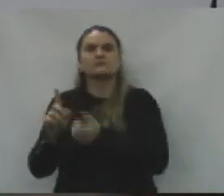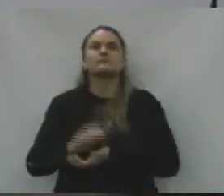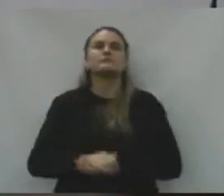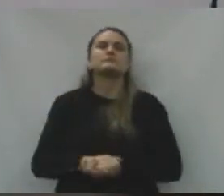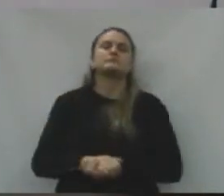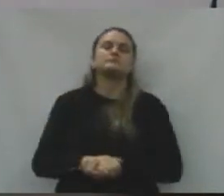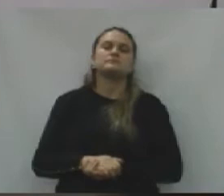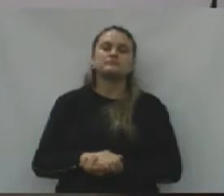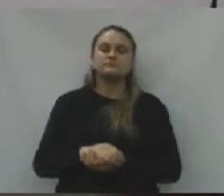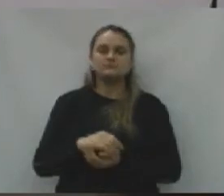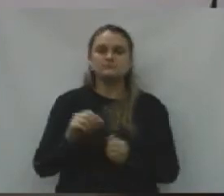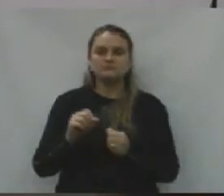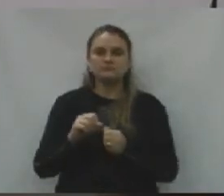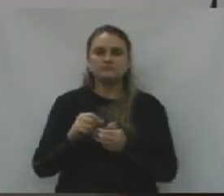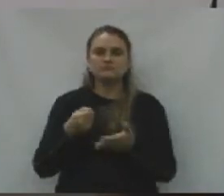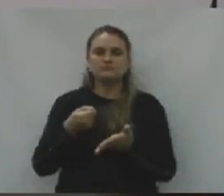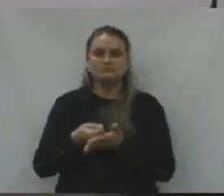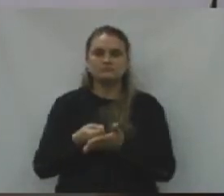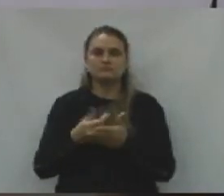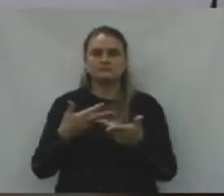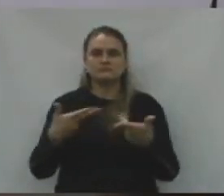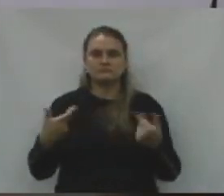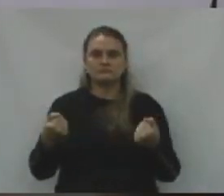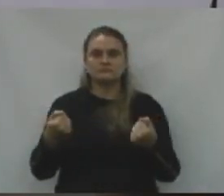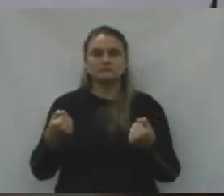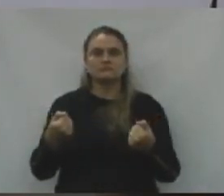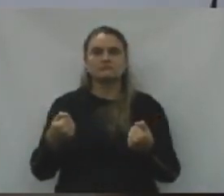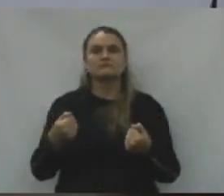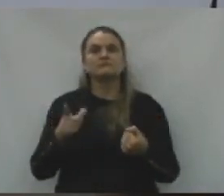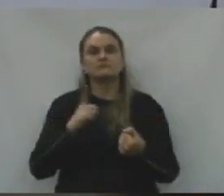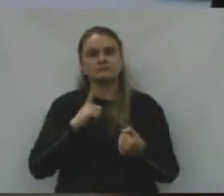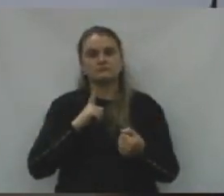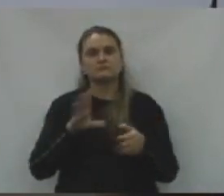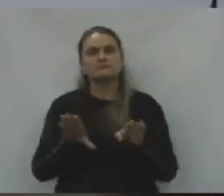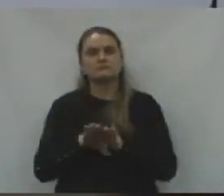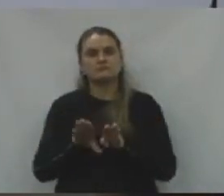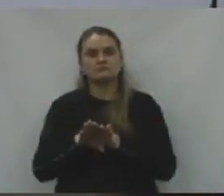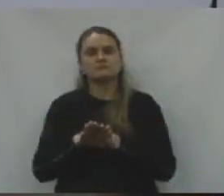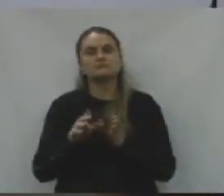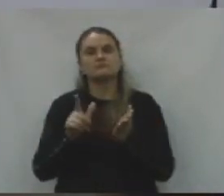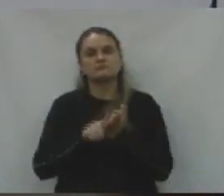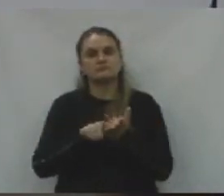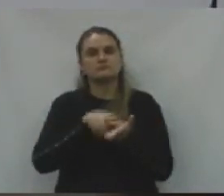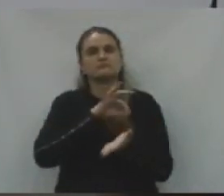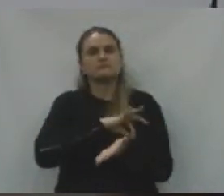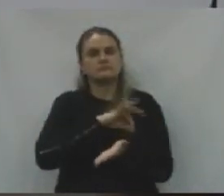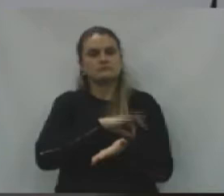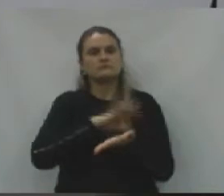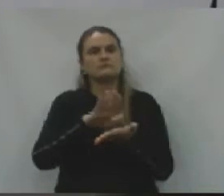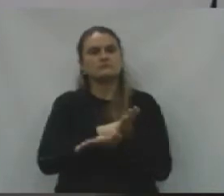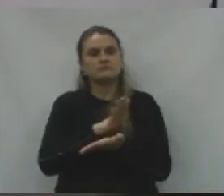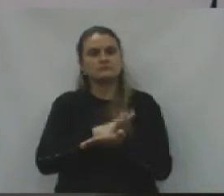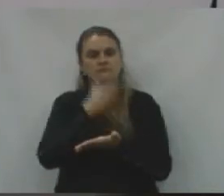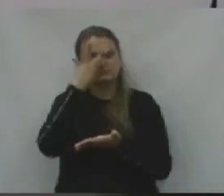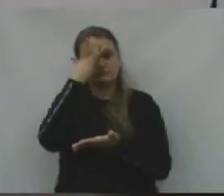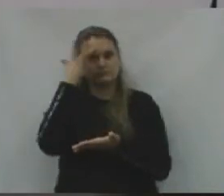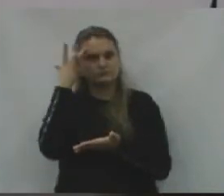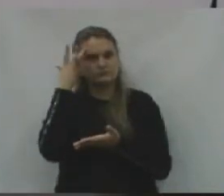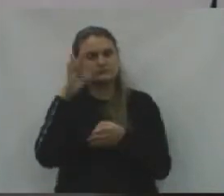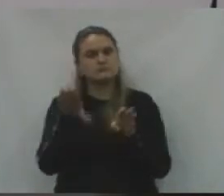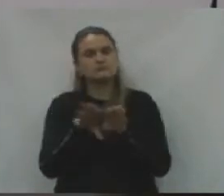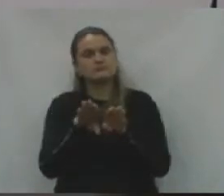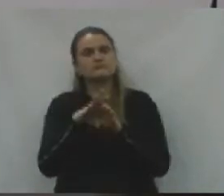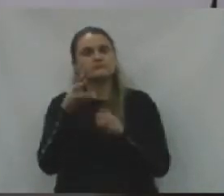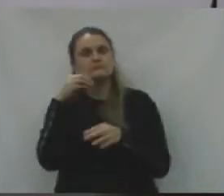que ser contratados para absorver toda aquela demanda. Isso repercute em impacto em índice de folha, gastos com o pessoal, e, ao mesmo